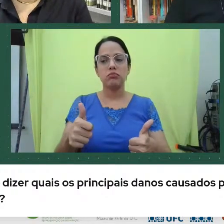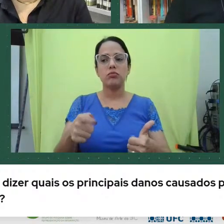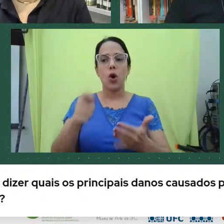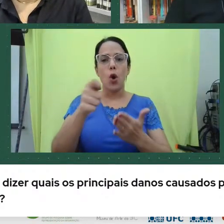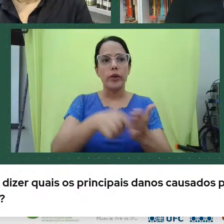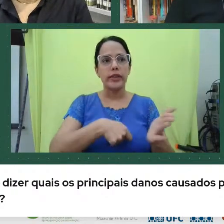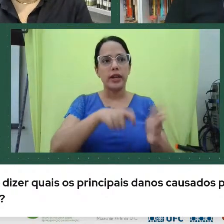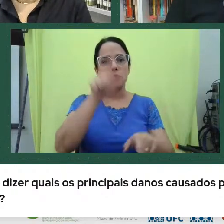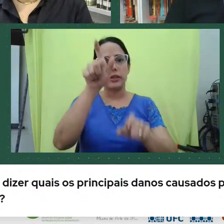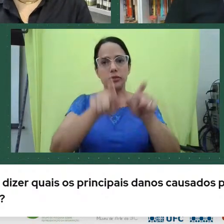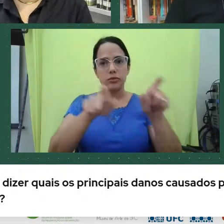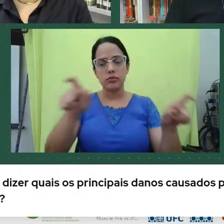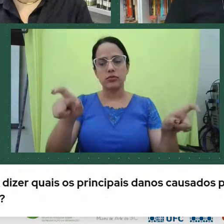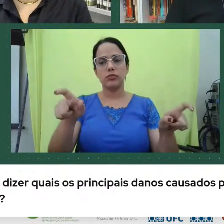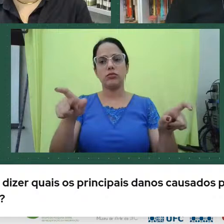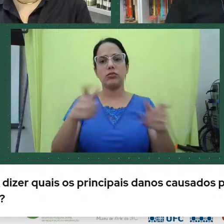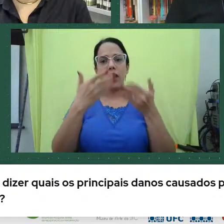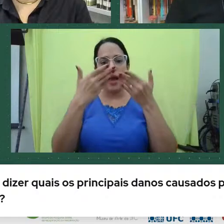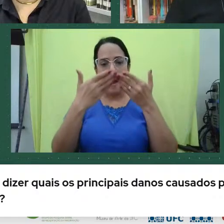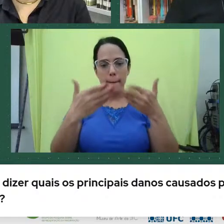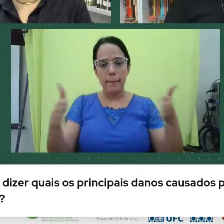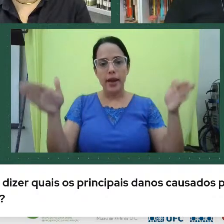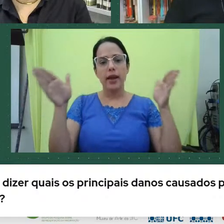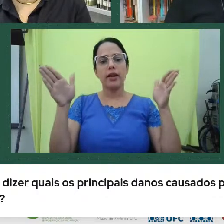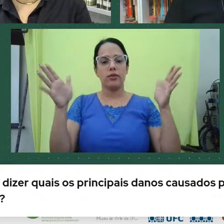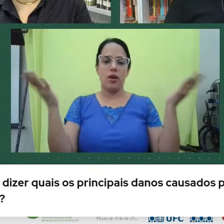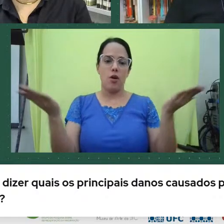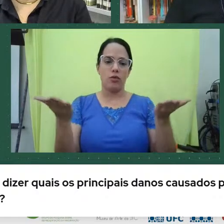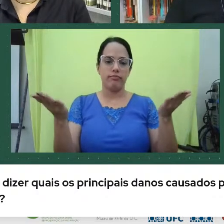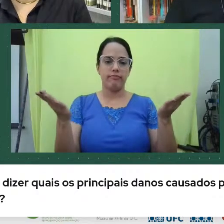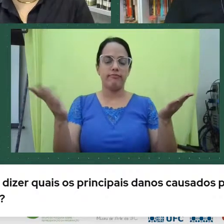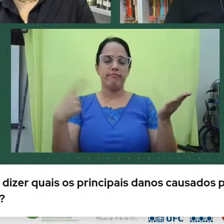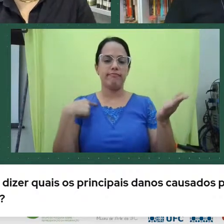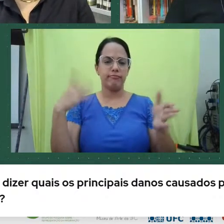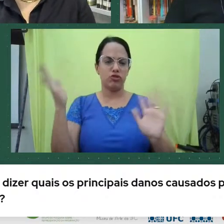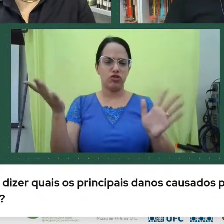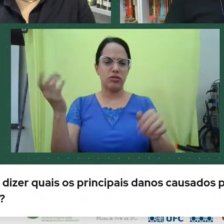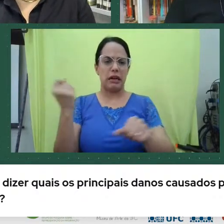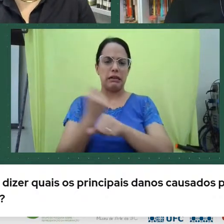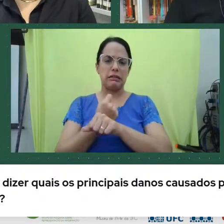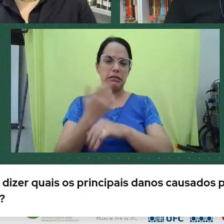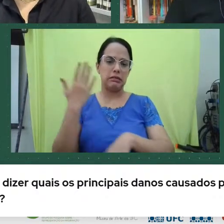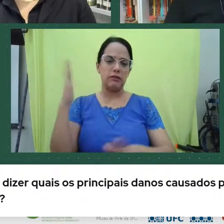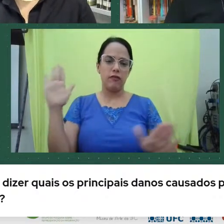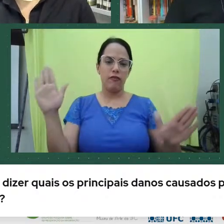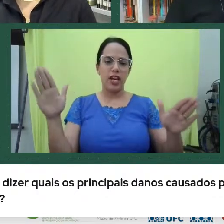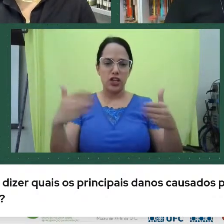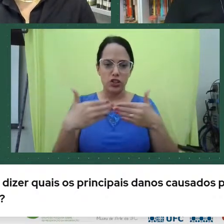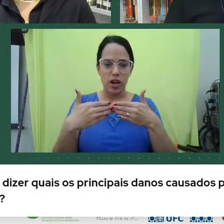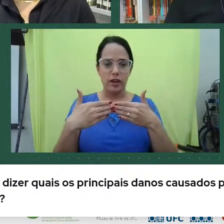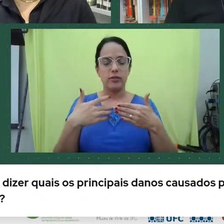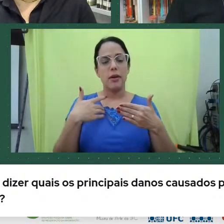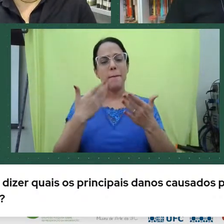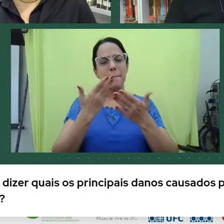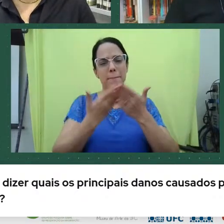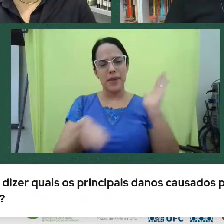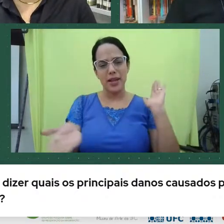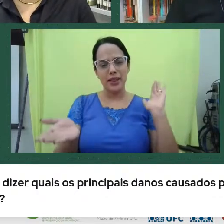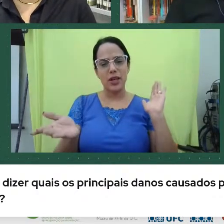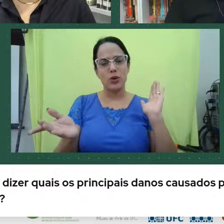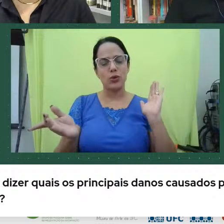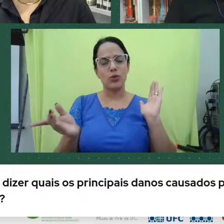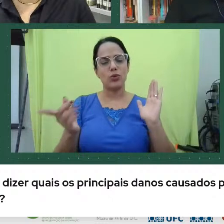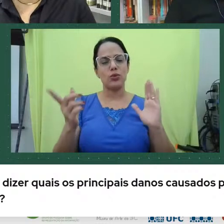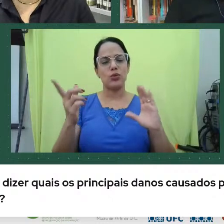outras pessoas, foi reaberto depois de muito tempo fechado, mas foi perdido... muita documentação, não fílmica,